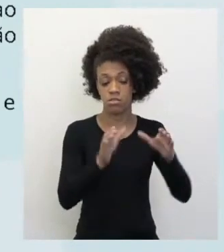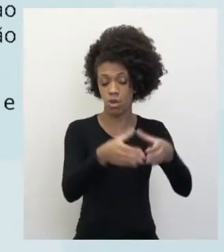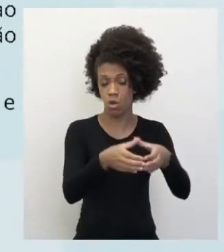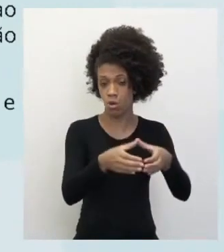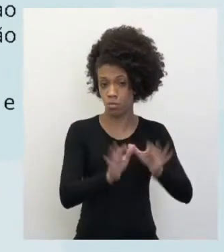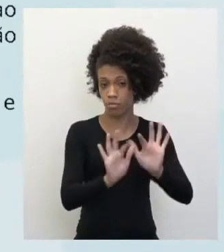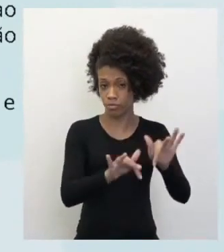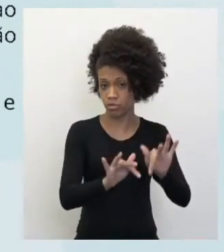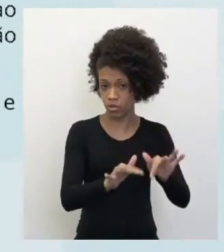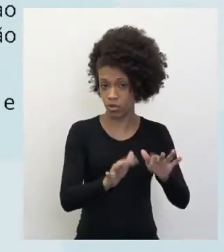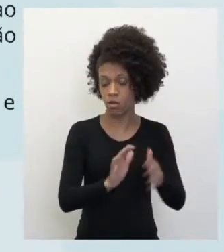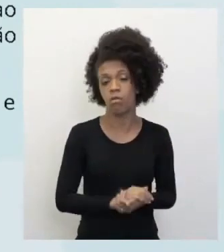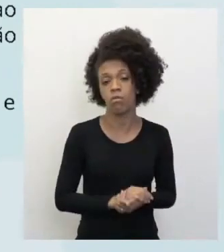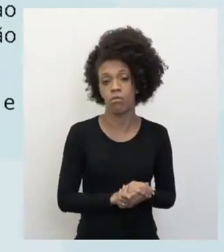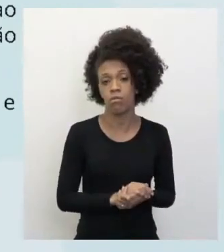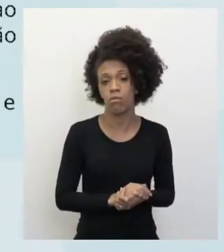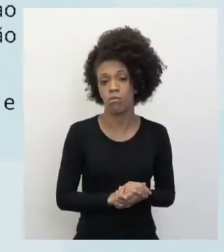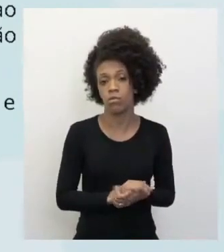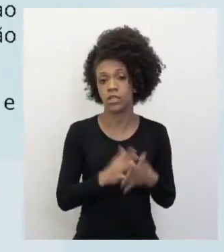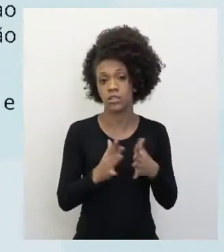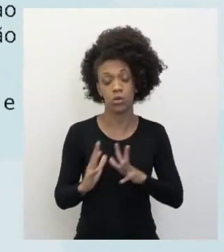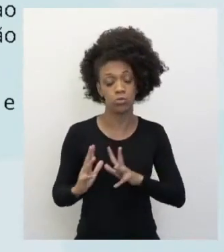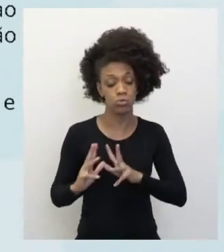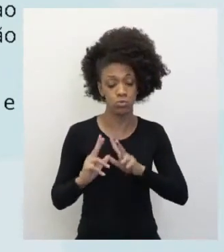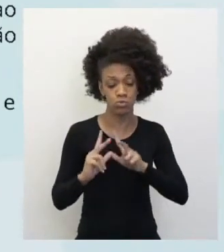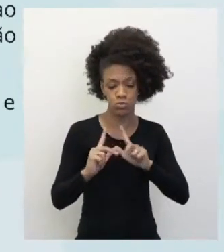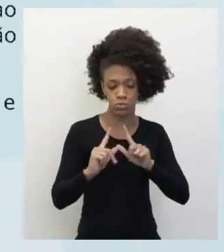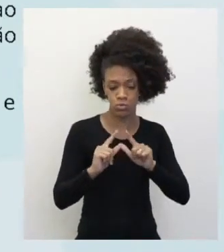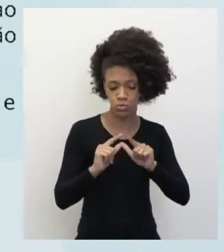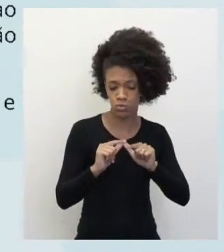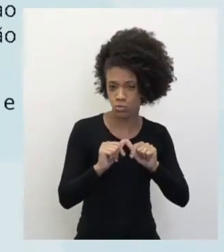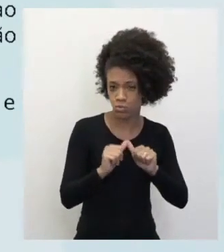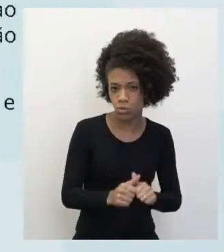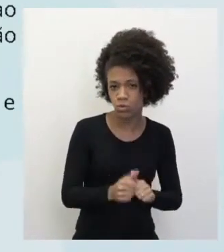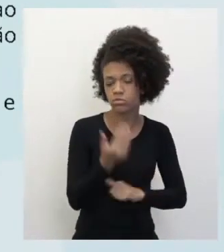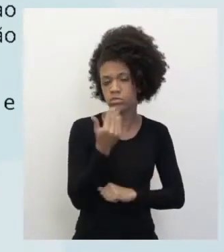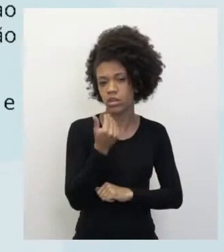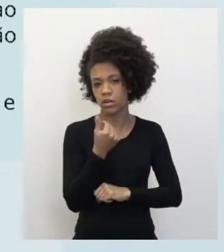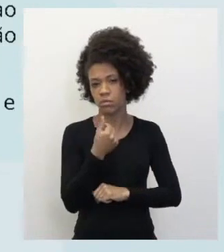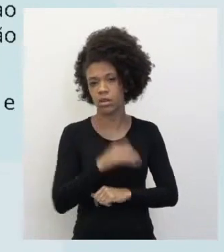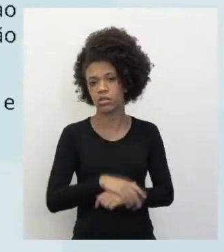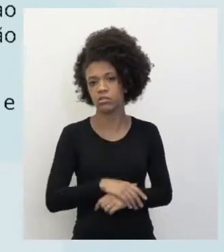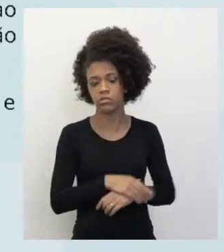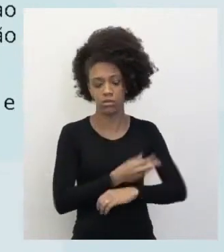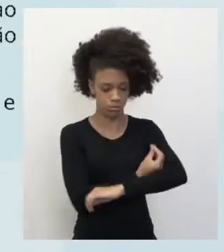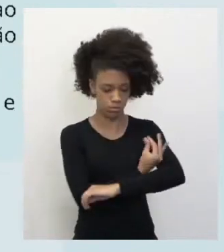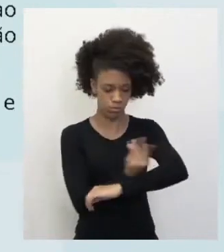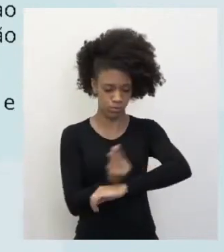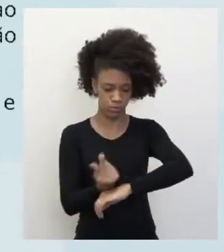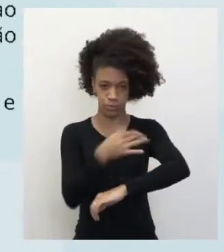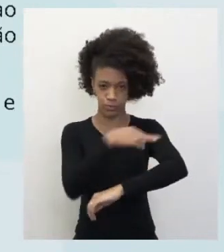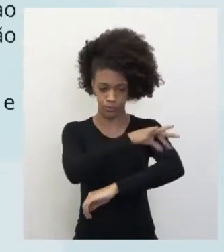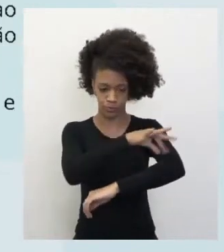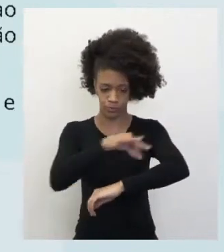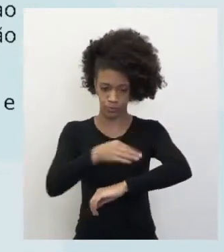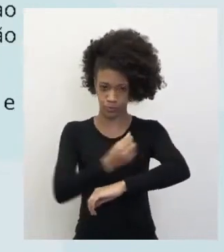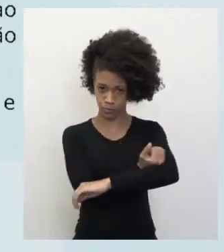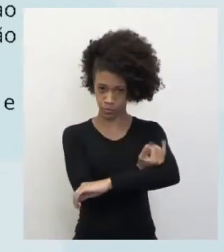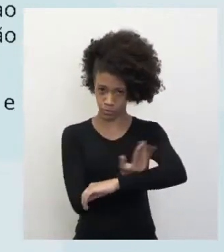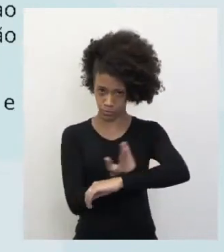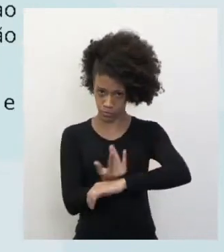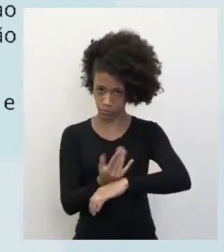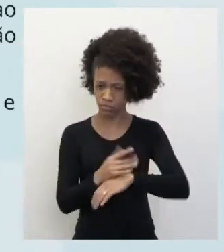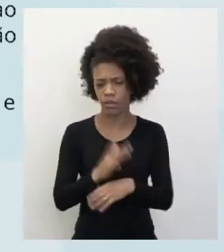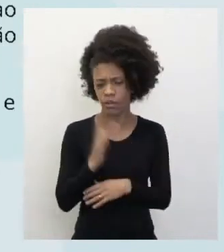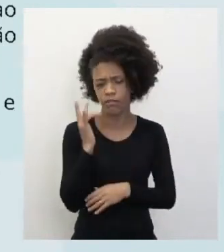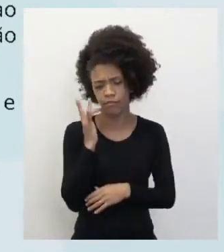sua nobreza, tá? Então, toda a produção agrícola, todos os alimentos ali produzidos no manso senhorial vão para o senhor feudal. É bem